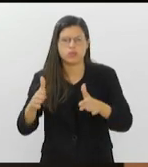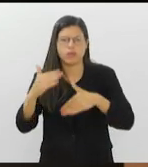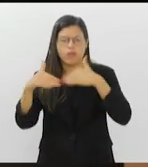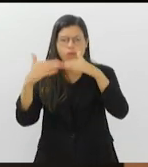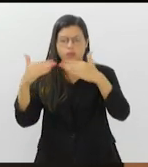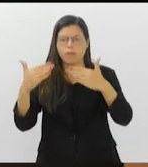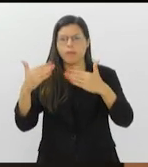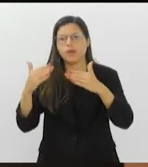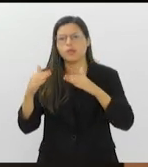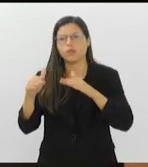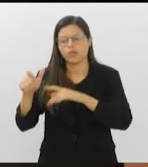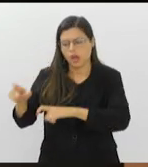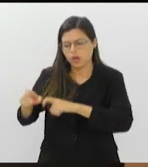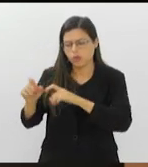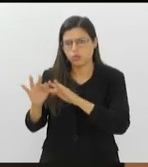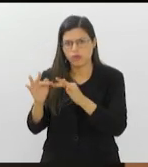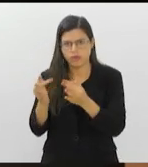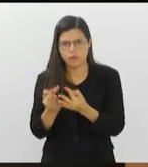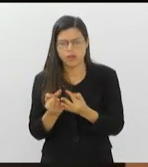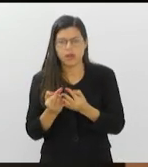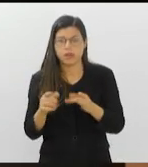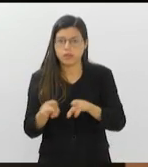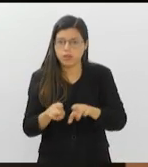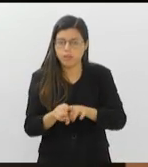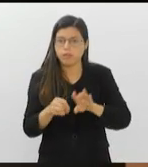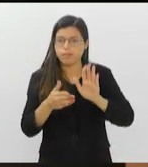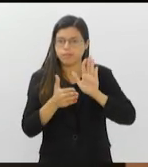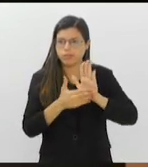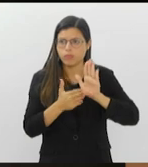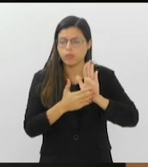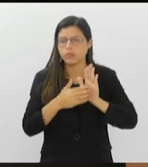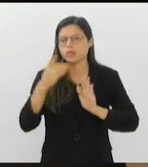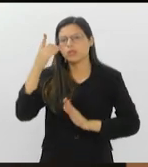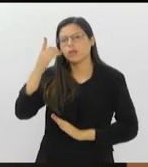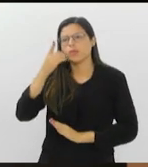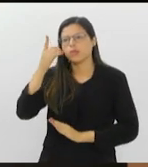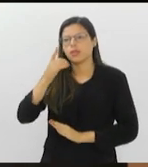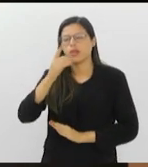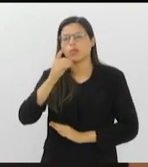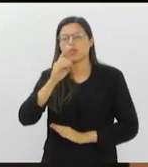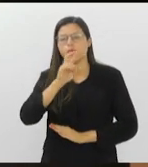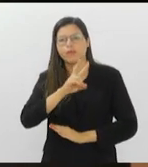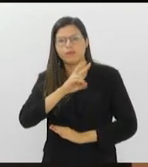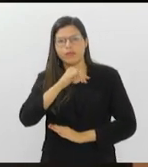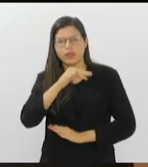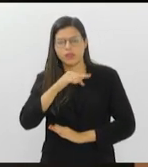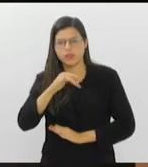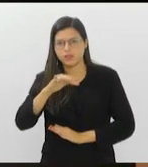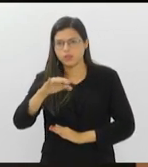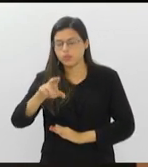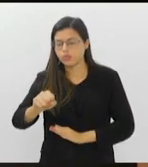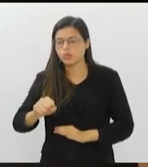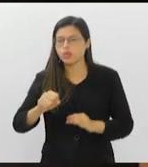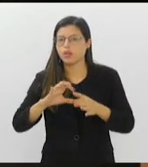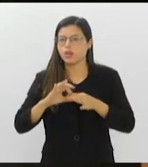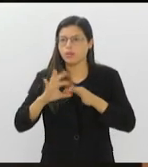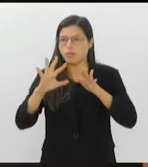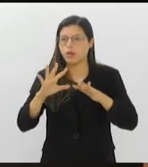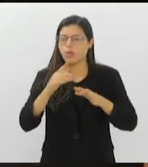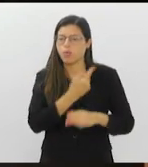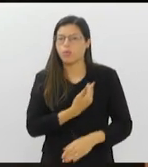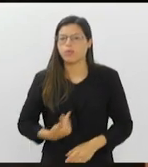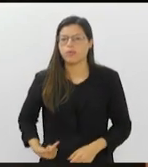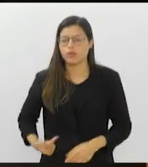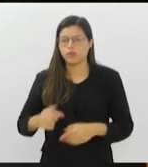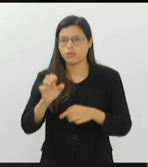agricultura familiar. E também na proposta do deputado Vinícius Cozzolino, que autoriza o governo estadual a